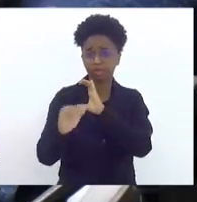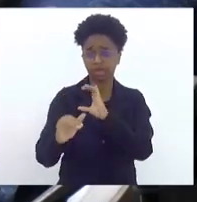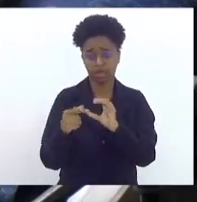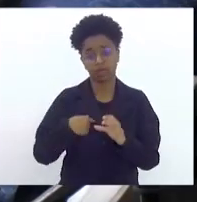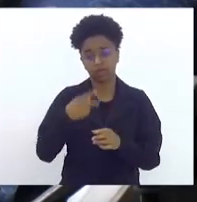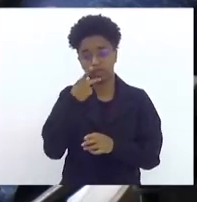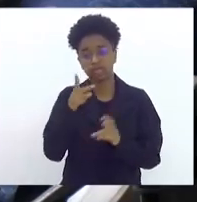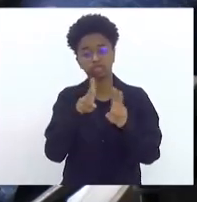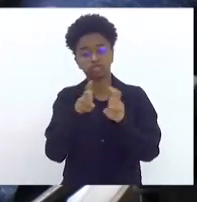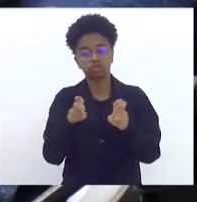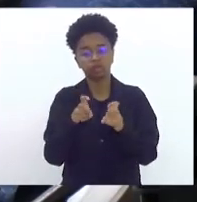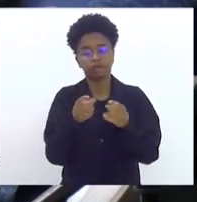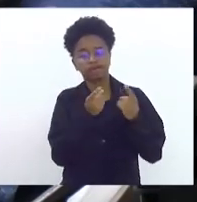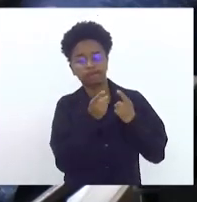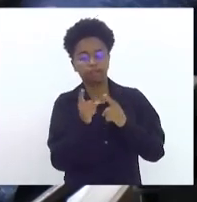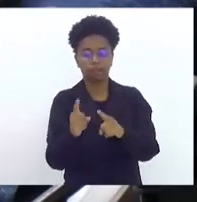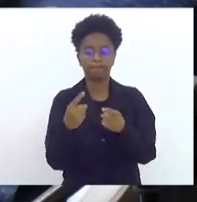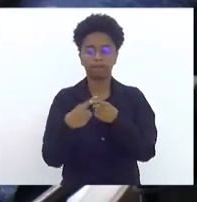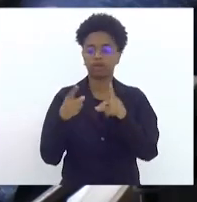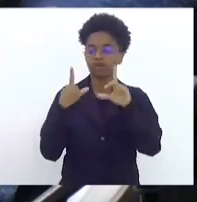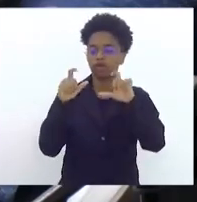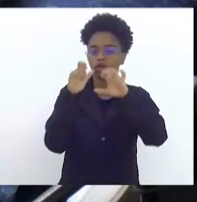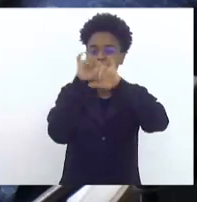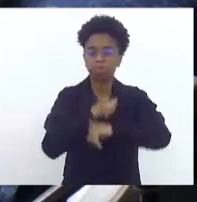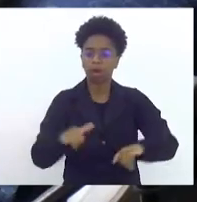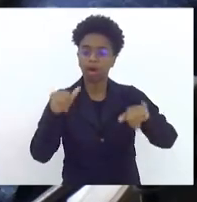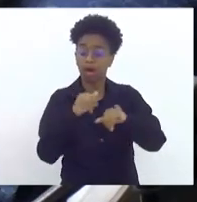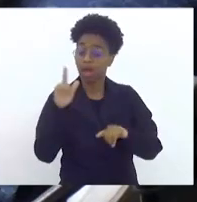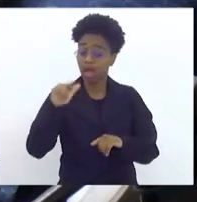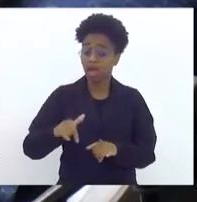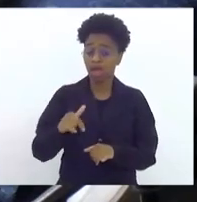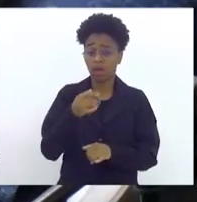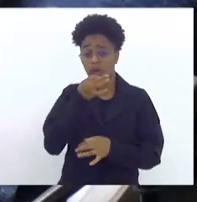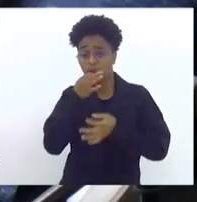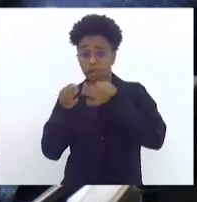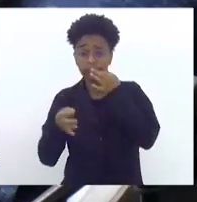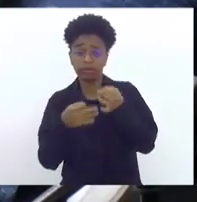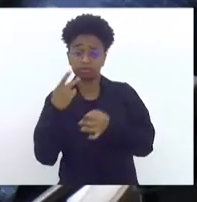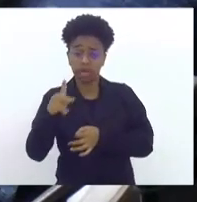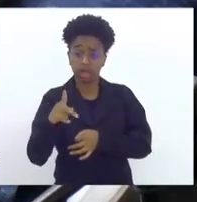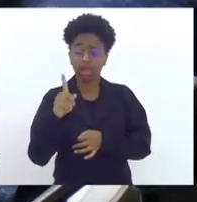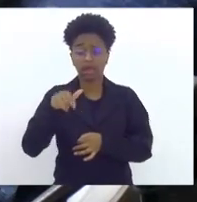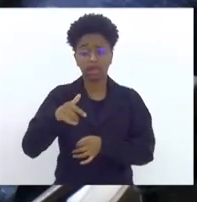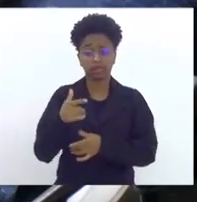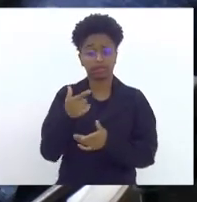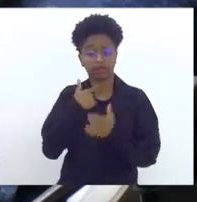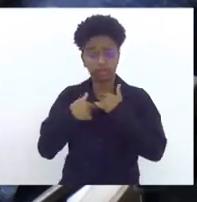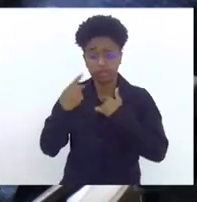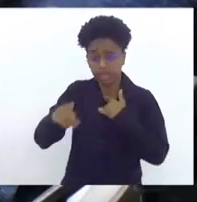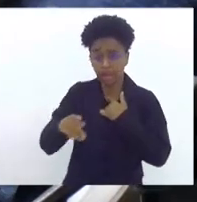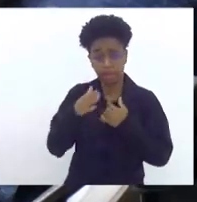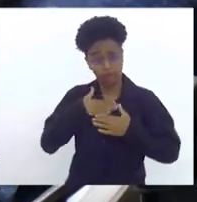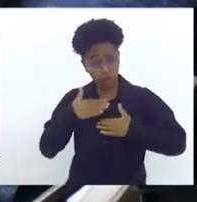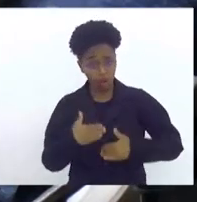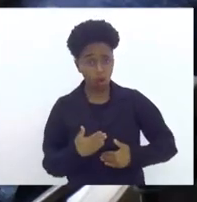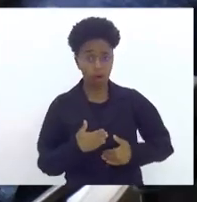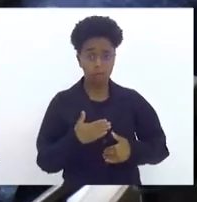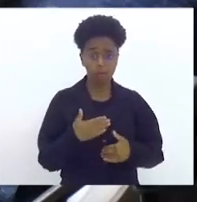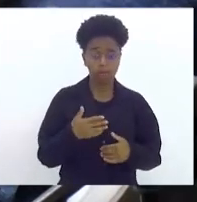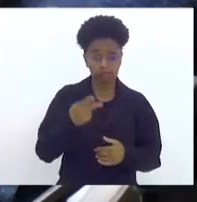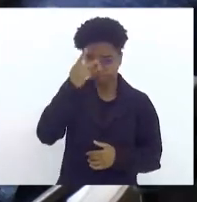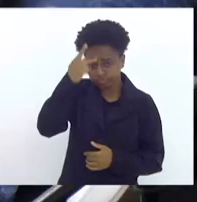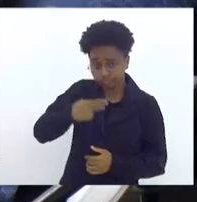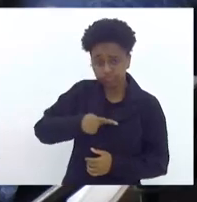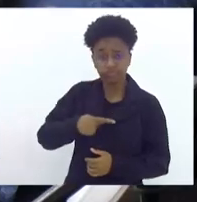das fotos na internet é uma uma posição dela eu quero é o meu corpo é o meu relacionamento Ok envie